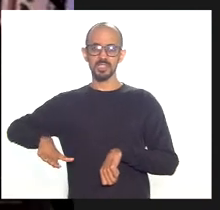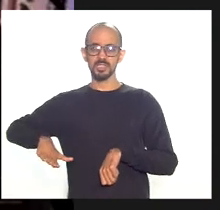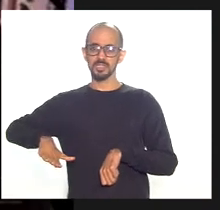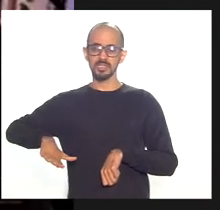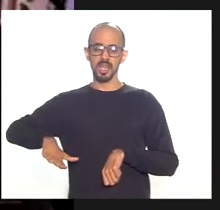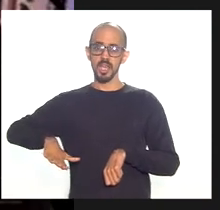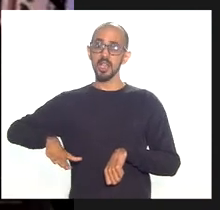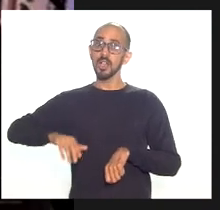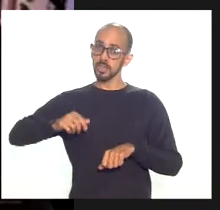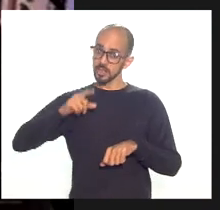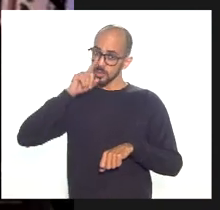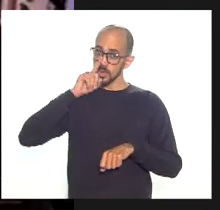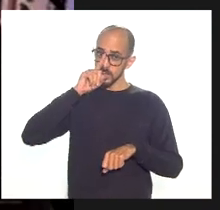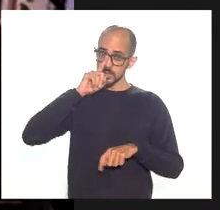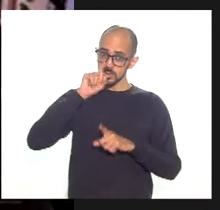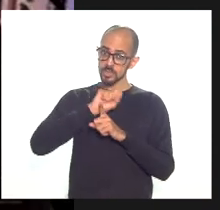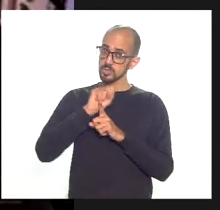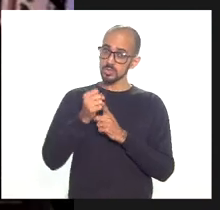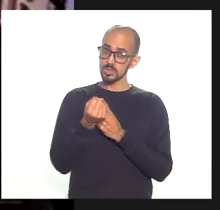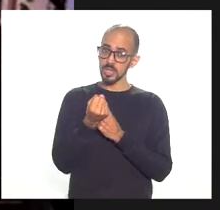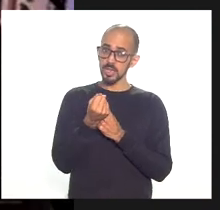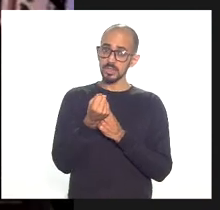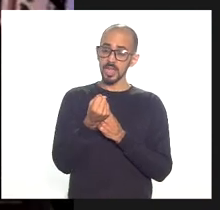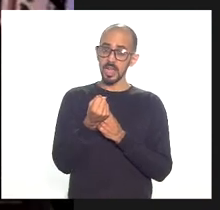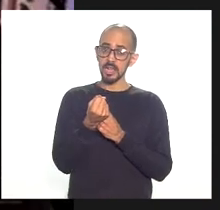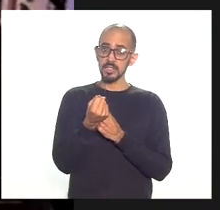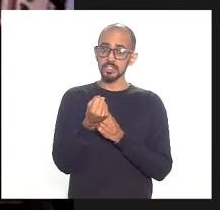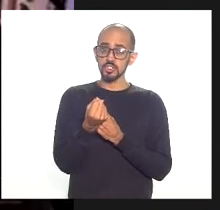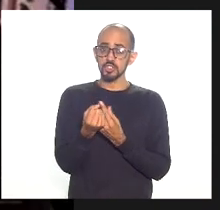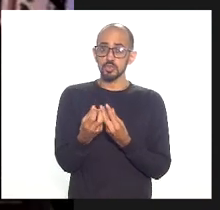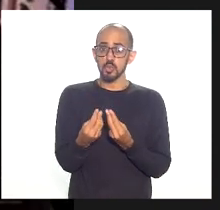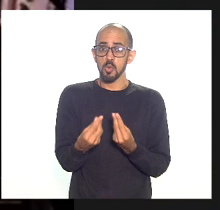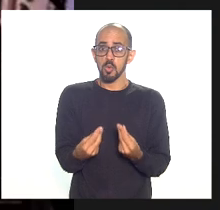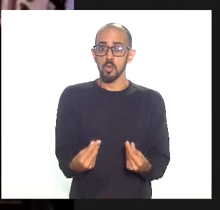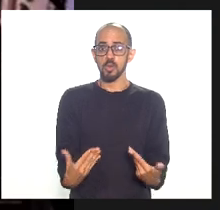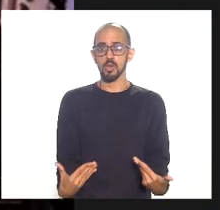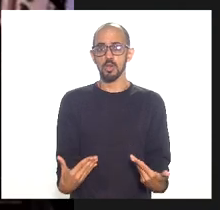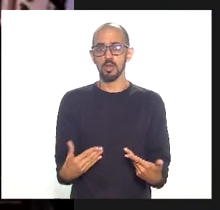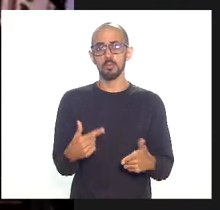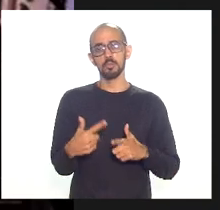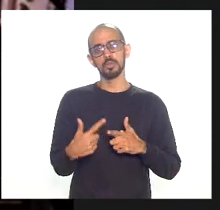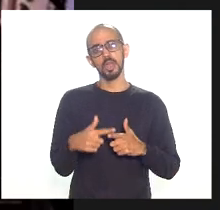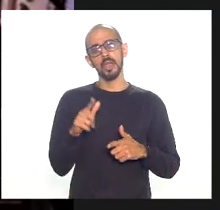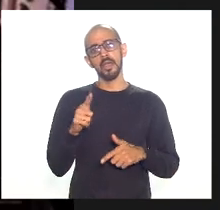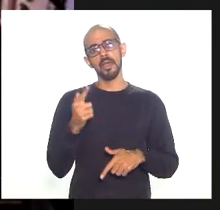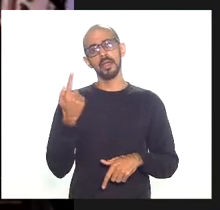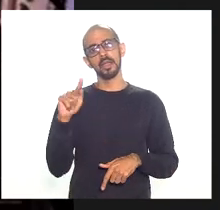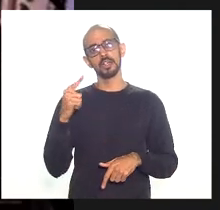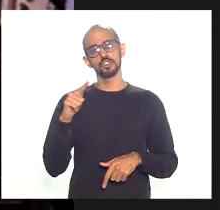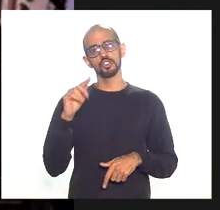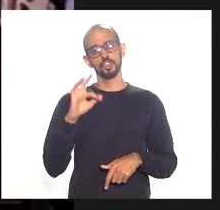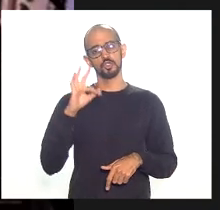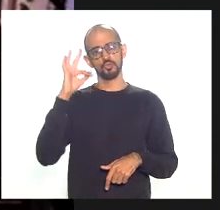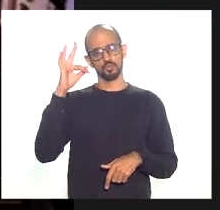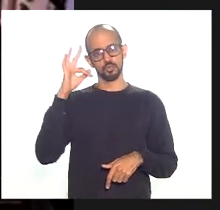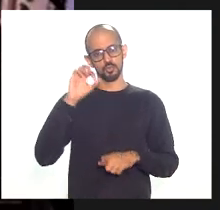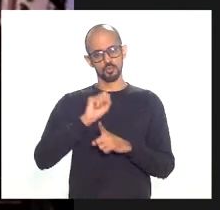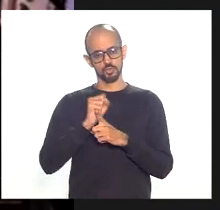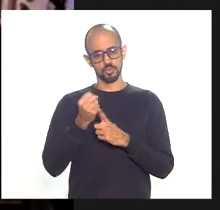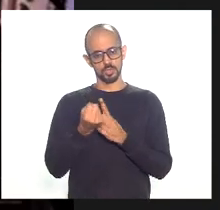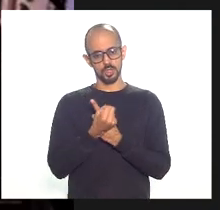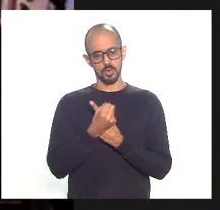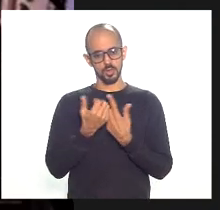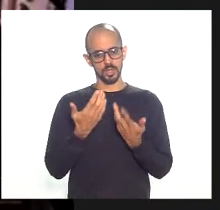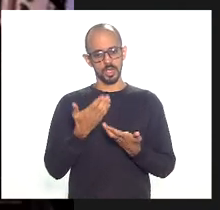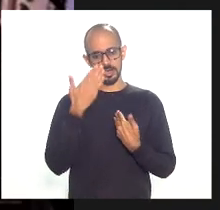mais existir, porque são as crianças e os adolescentes que garantem o futuro de qualquer sociedade. Então, eu quero agradecer aqui os